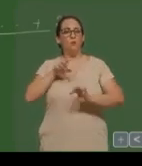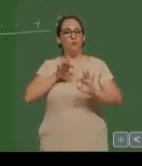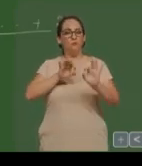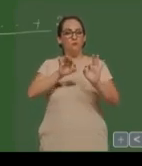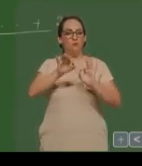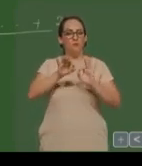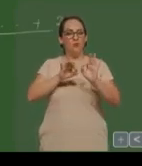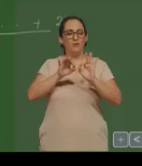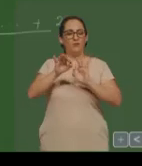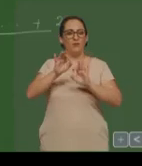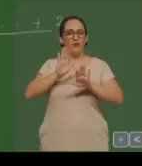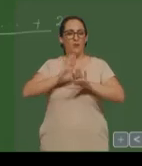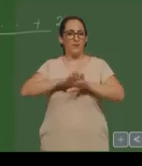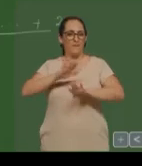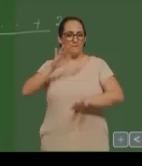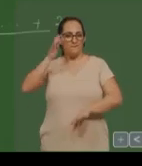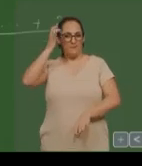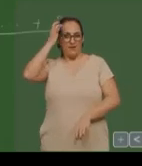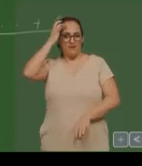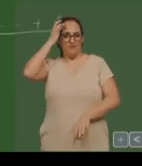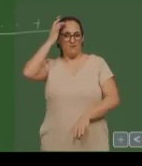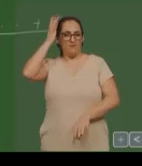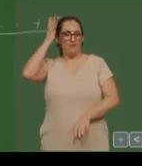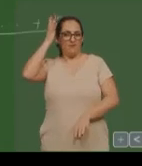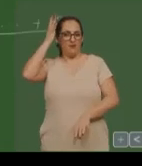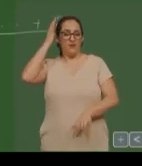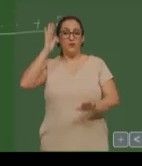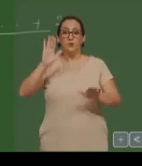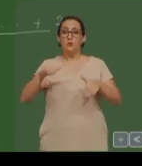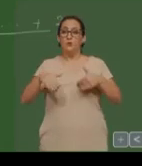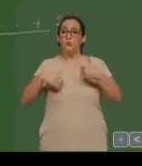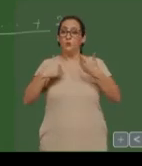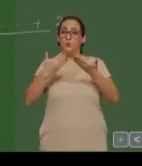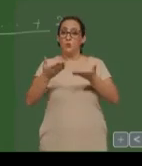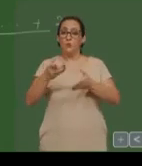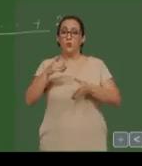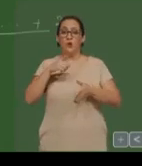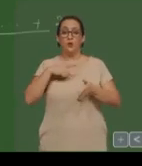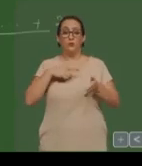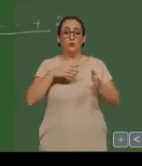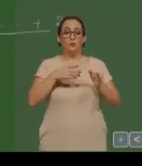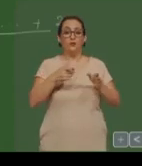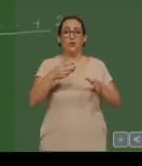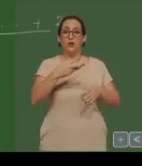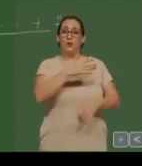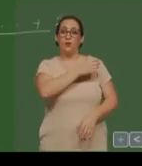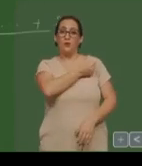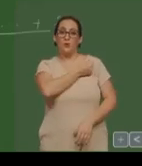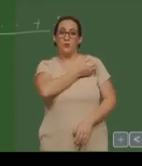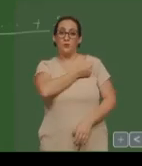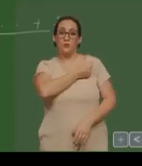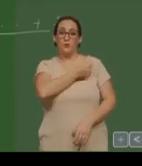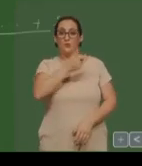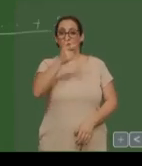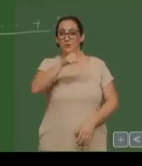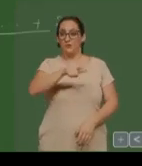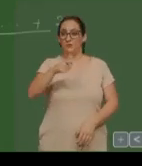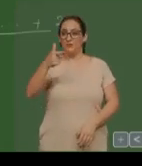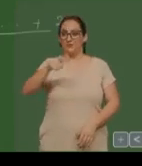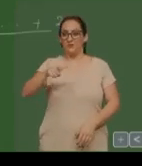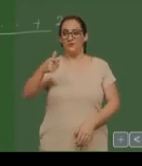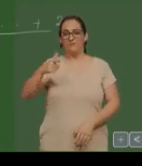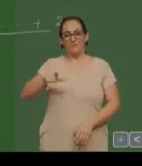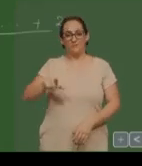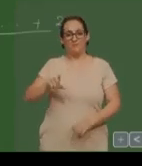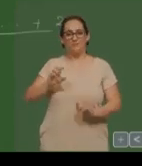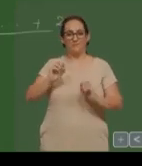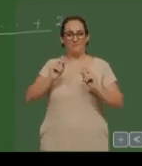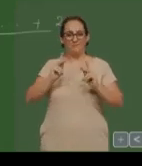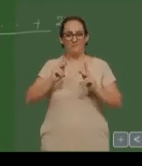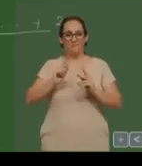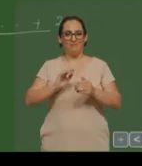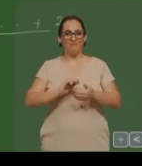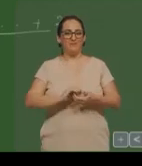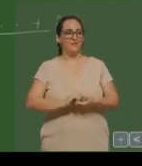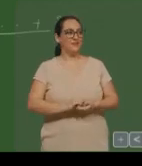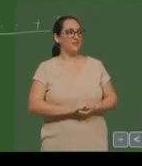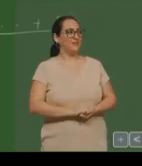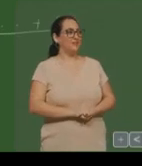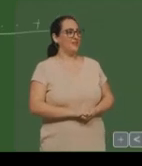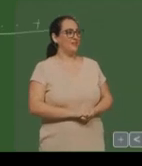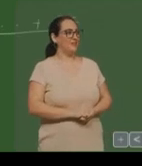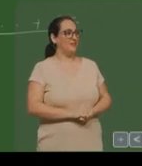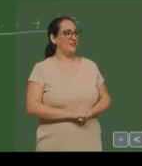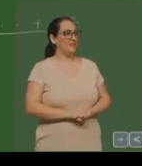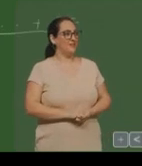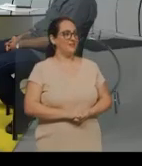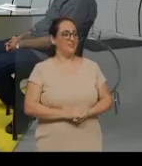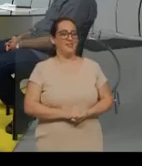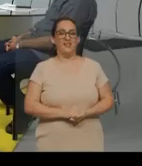mais fácil, né? Quando eu tenho parcelas repetidas, tá bom? Muito obrigada. Professora, a próxima, vou aproveitar que